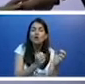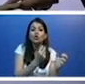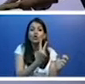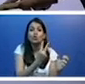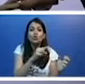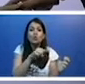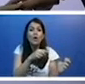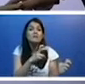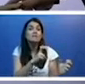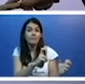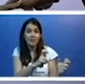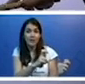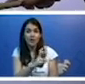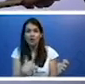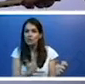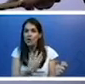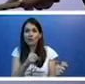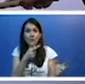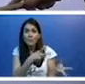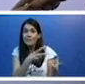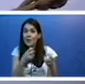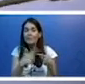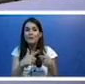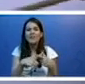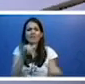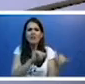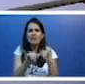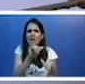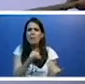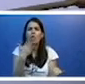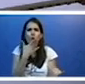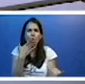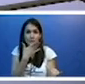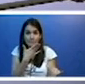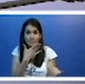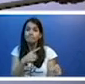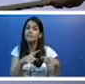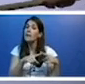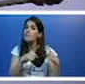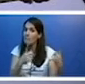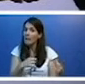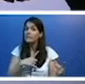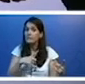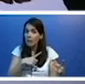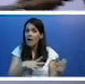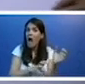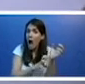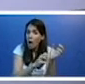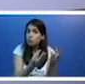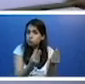muito ácido, né? A gente não percebe porque ele tem produtos químicos que adoça, né, e dá uma inibida nessa